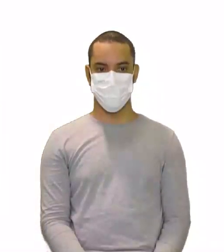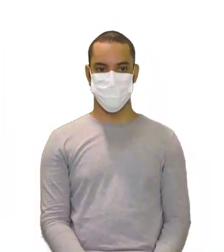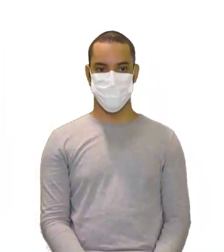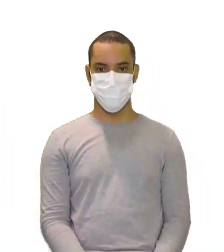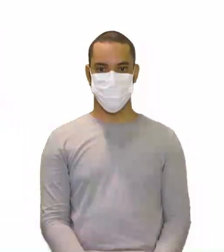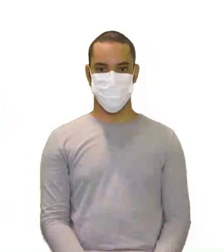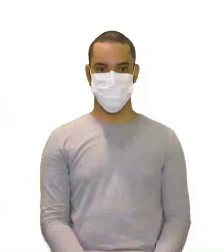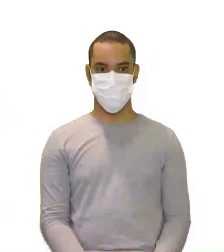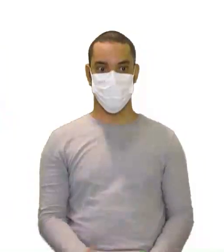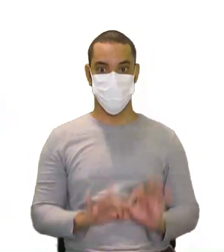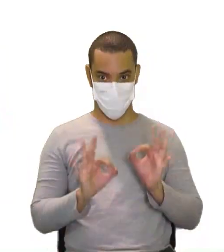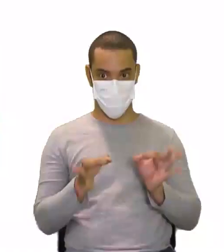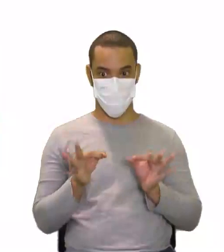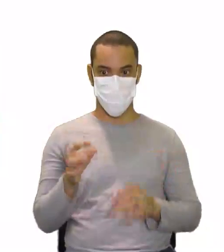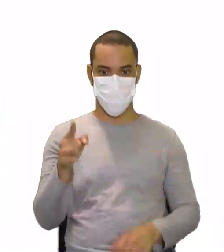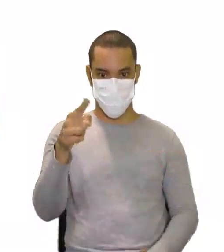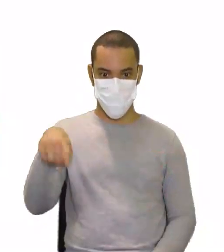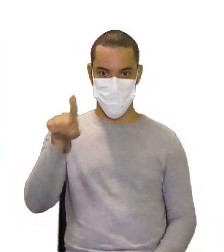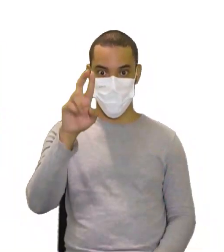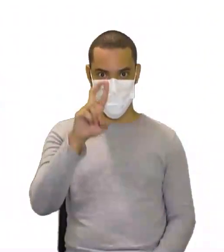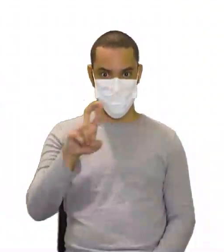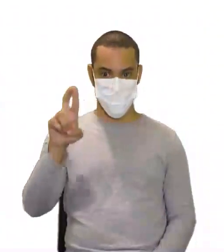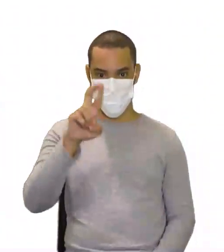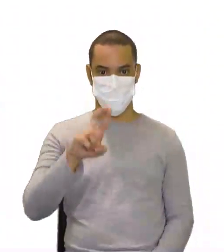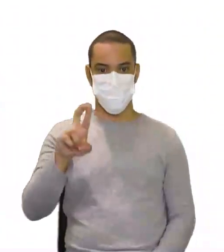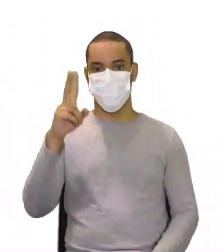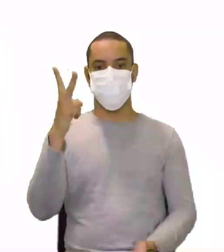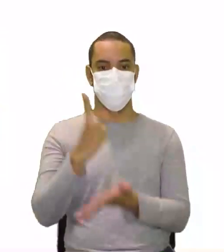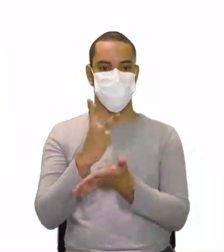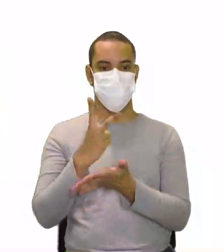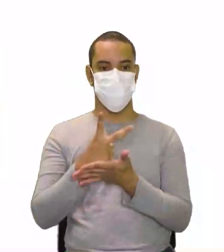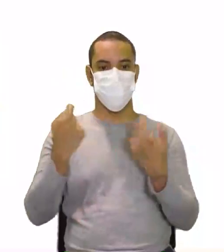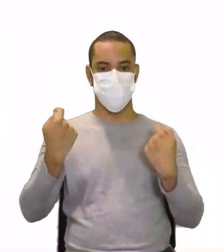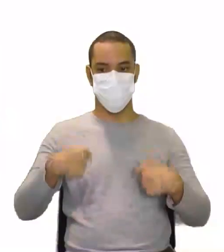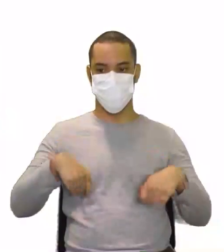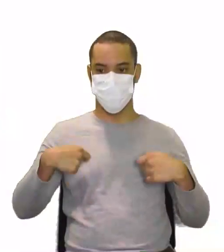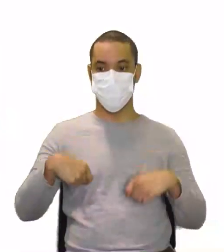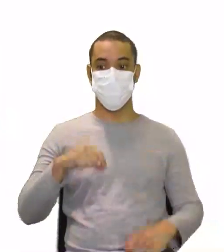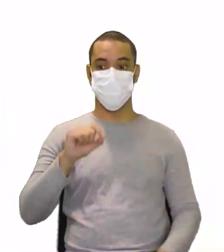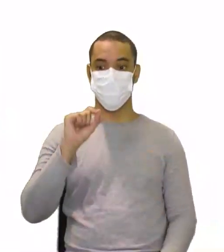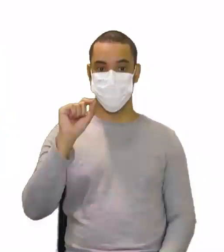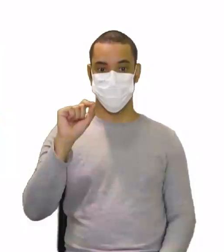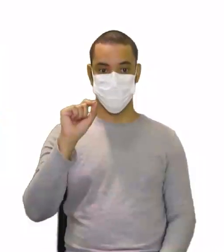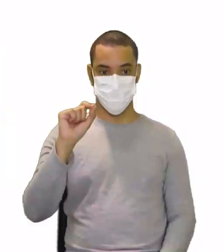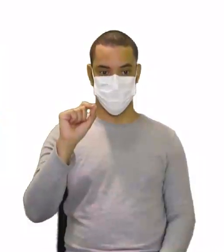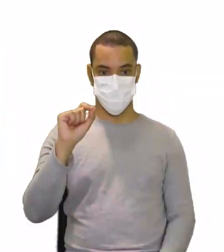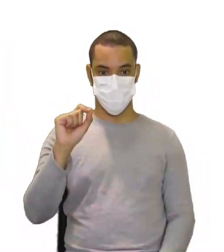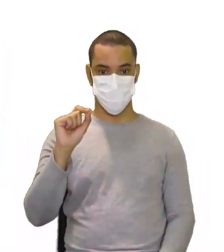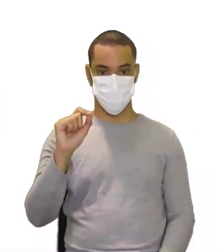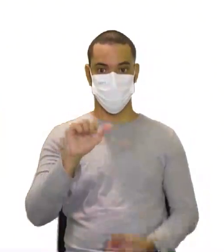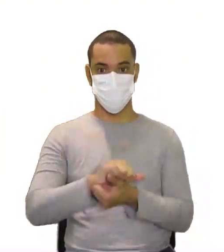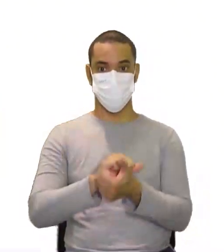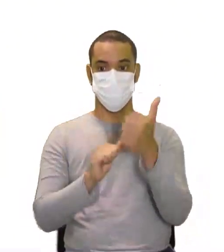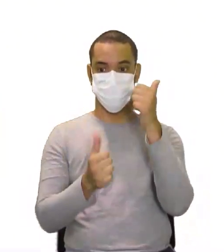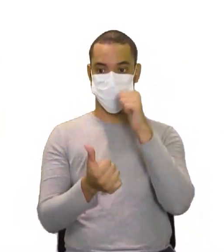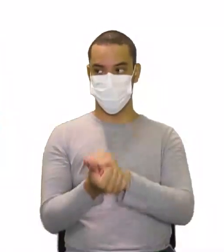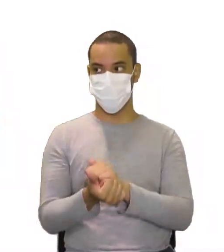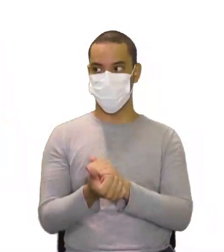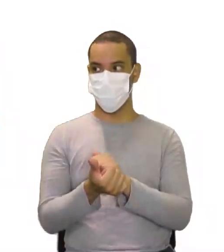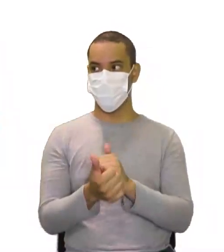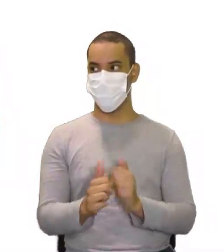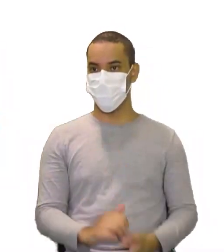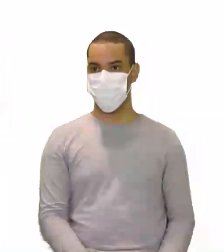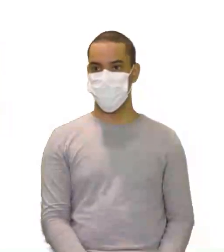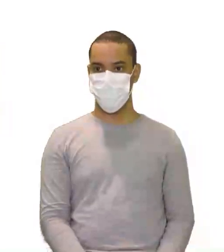Deixar só um pouco aí para vocês observarem. Estão vendo que sempre é necessário estar fazendo aí a conversão de